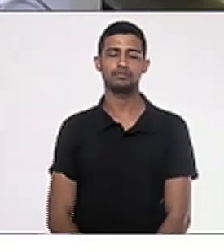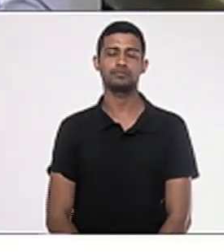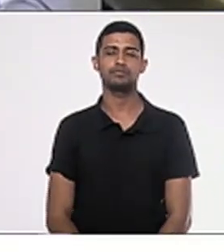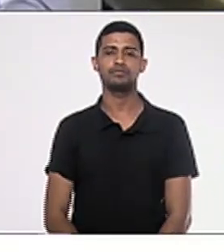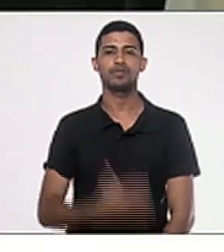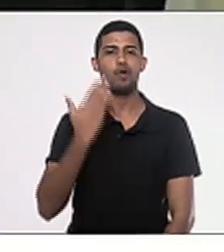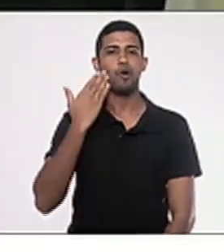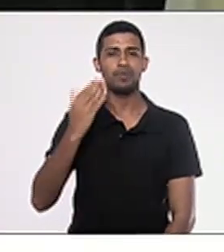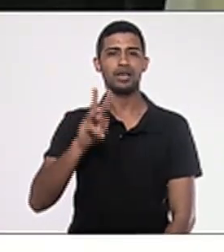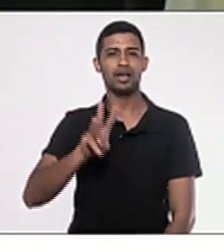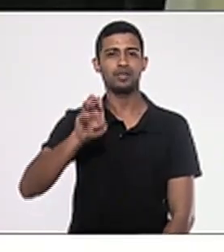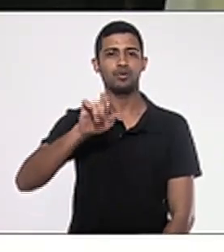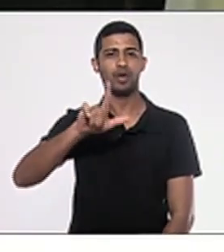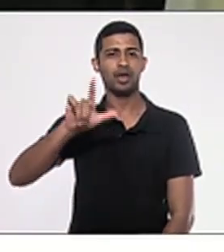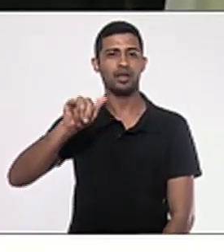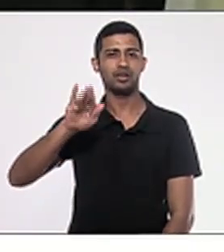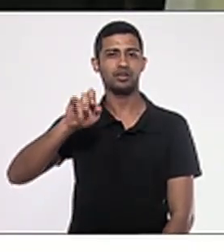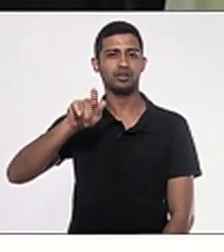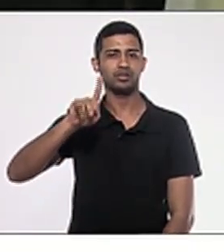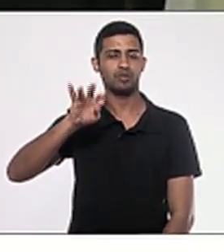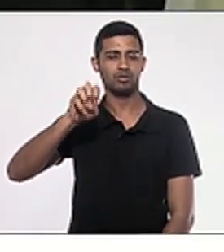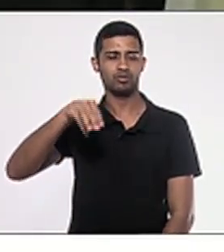senhor Wellington.